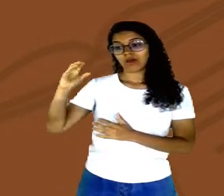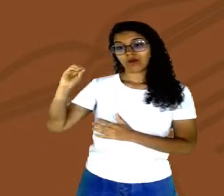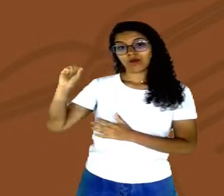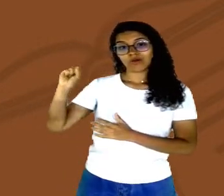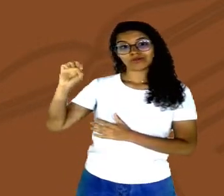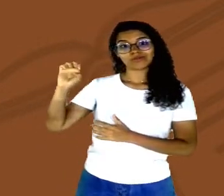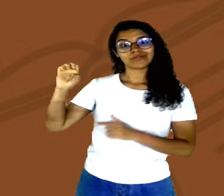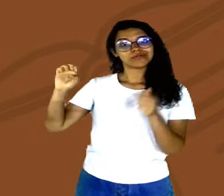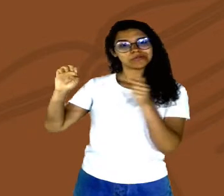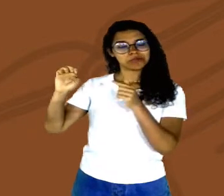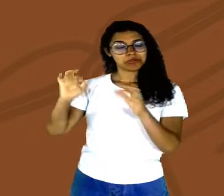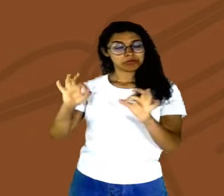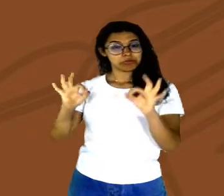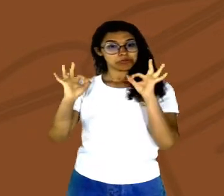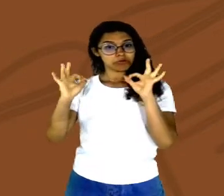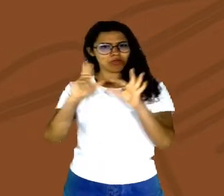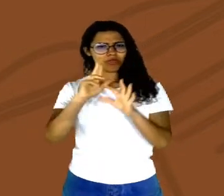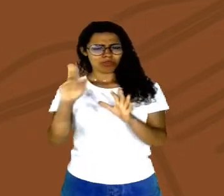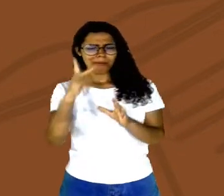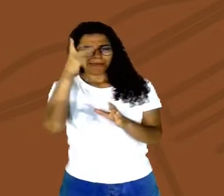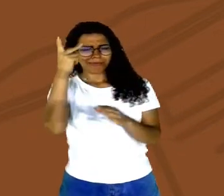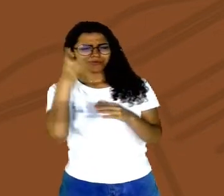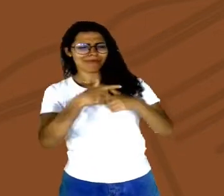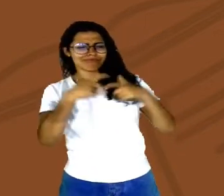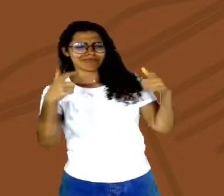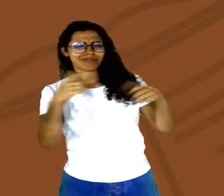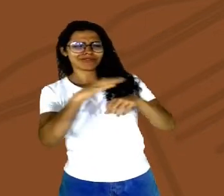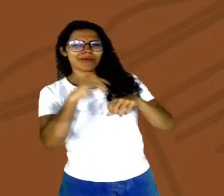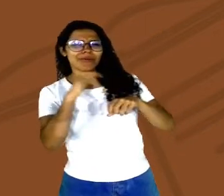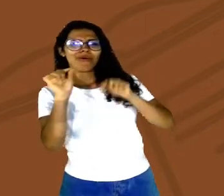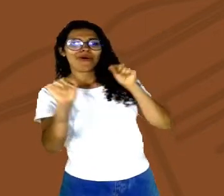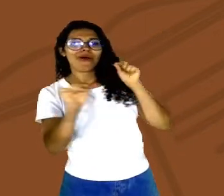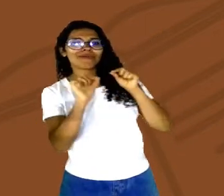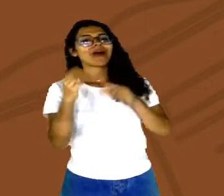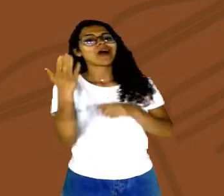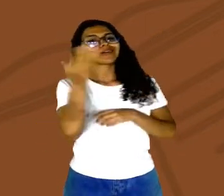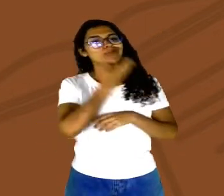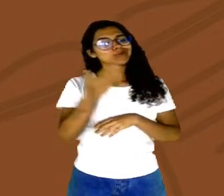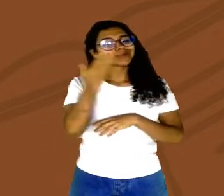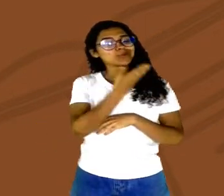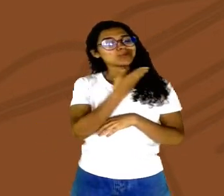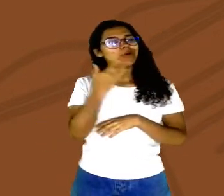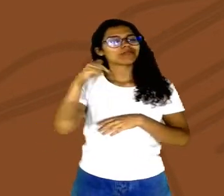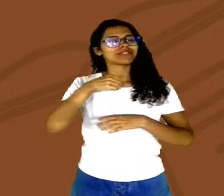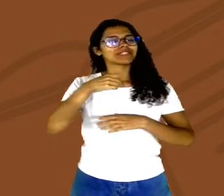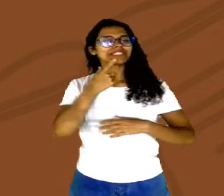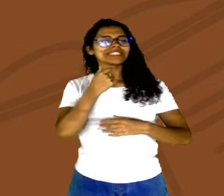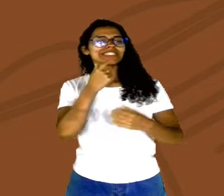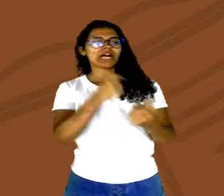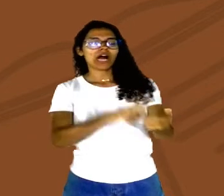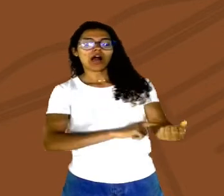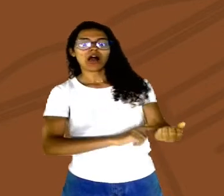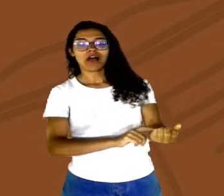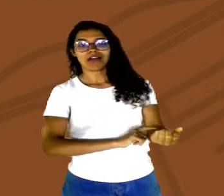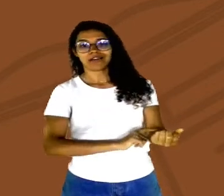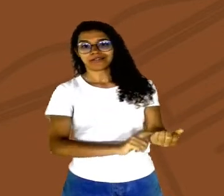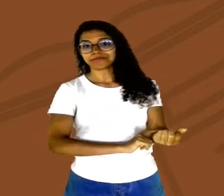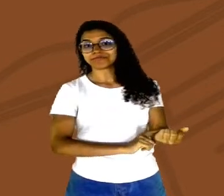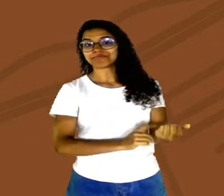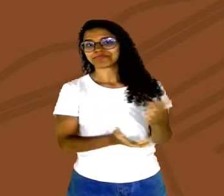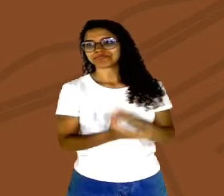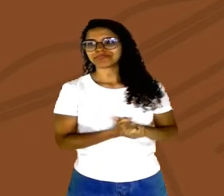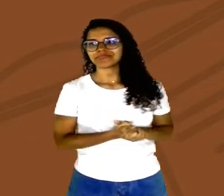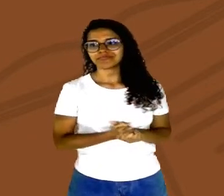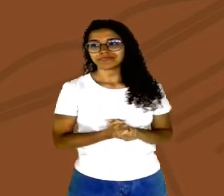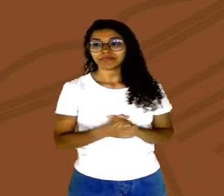glicose, é o açúcar no popular, né? Diminui a quantidade de açúcar no sangue. Então ela é lançada no sangue, insulina.